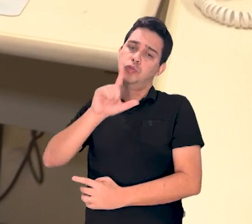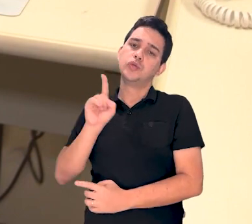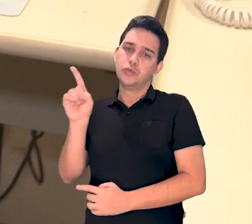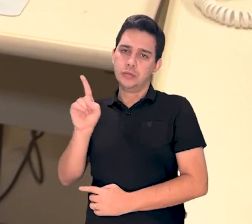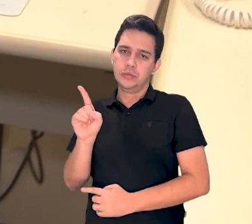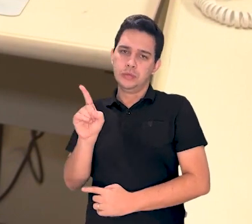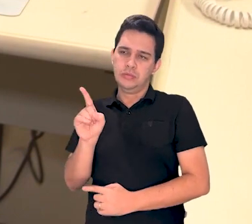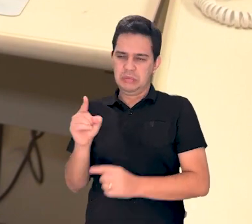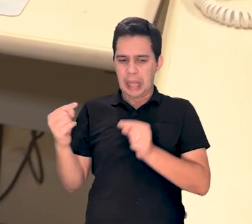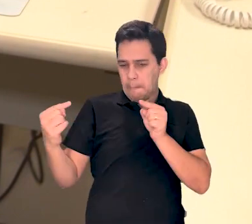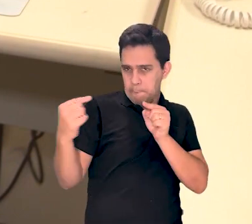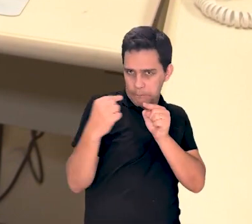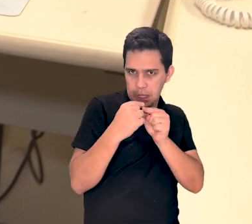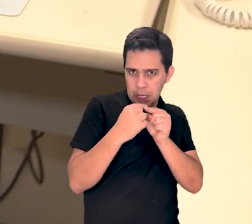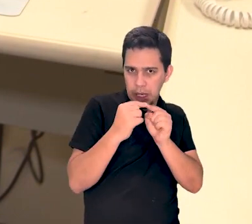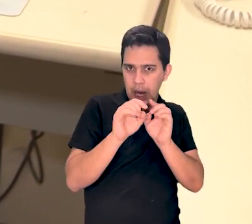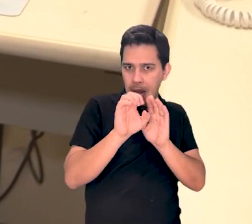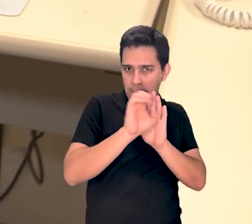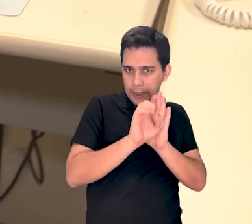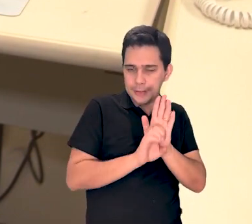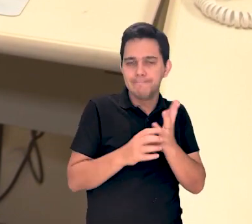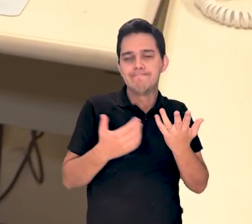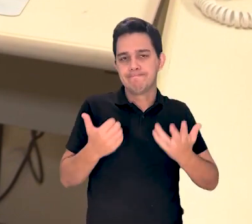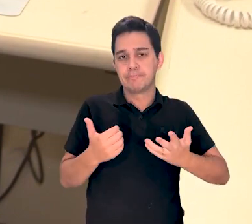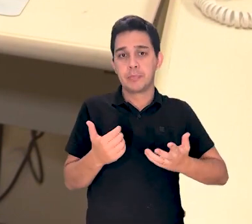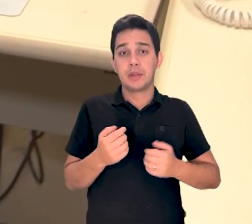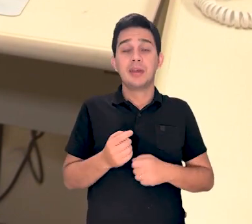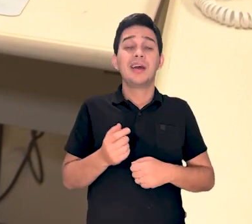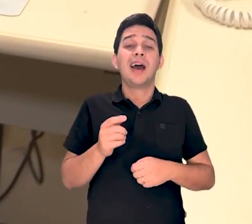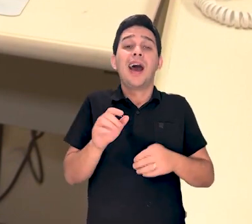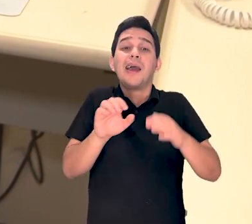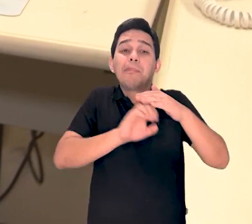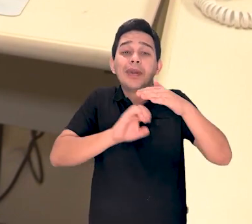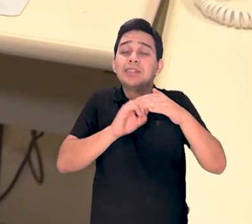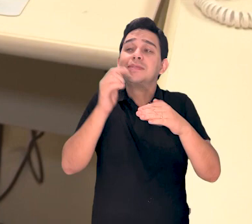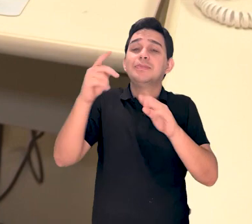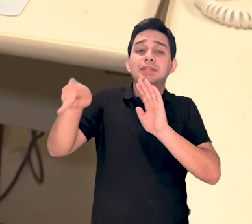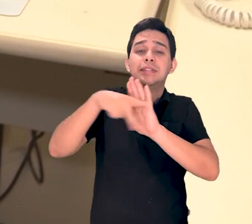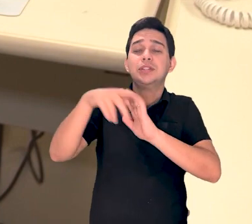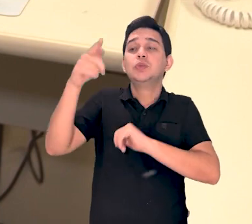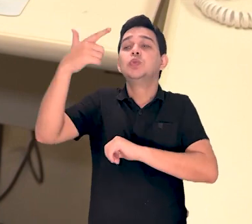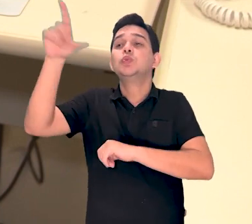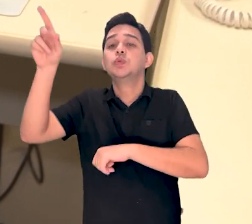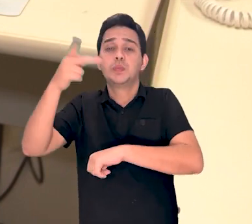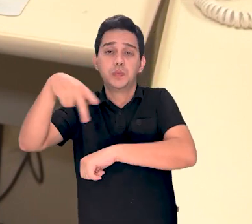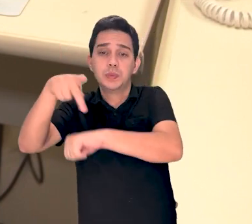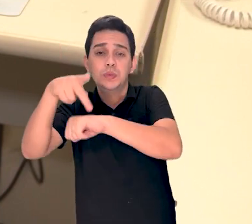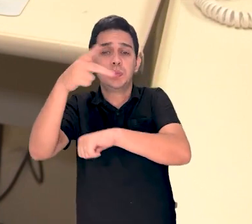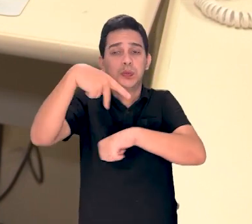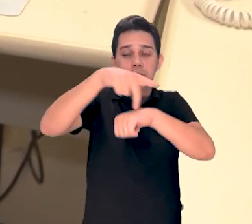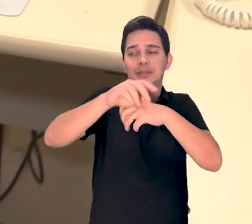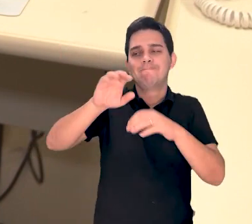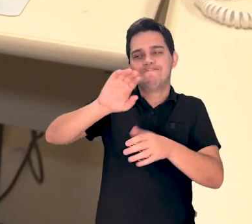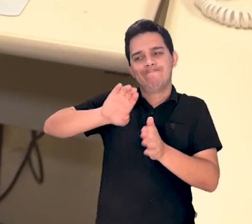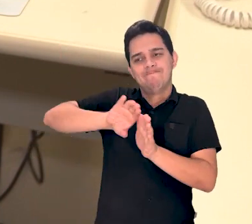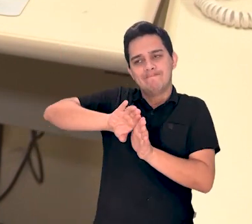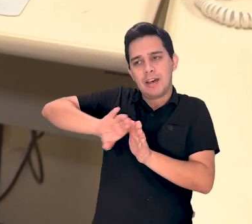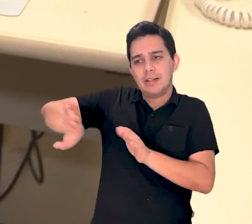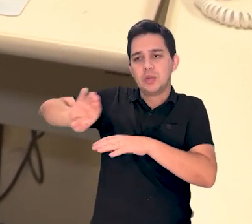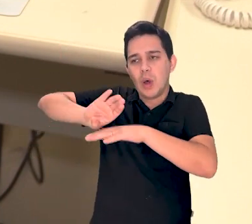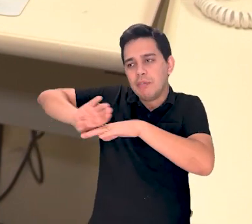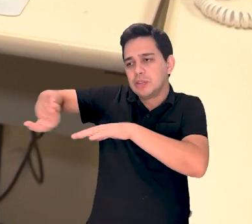interessados de outros países e enfim acabou sendo uma uma